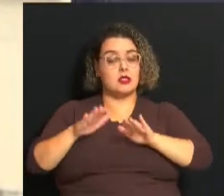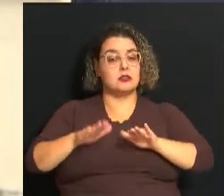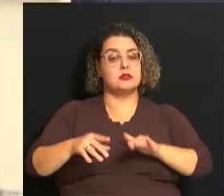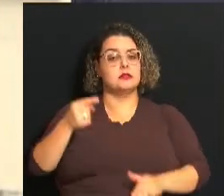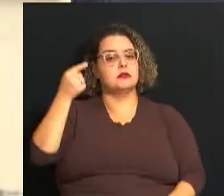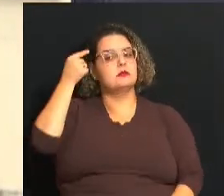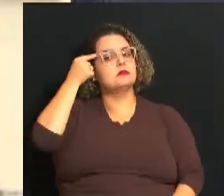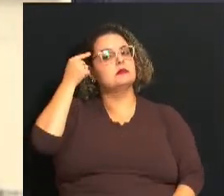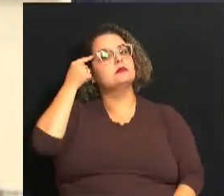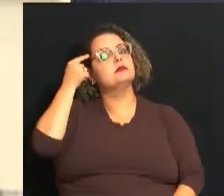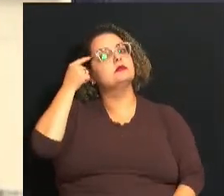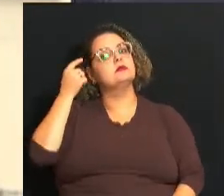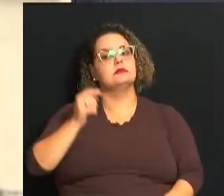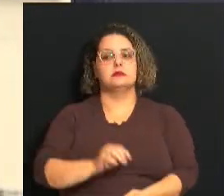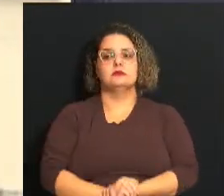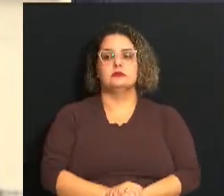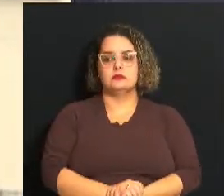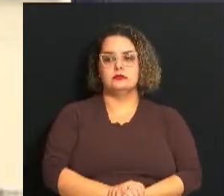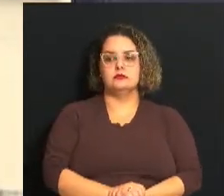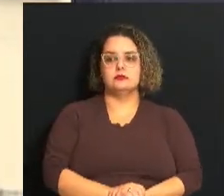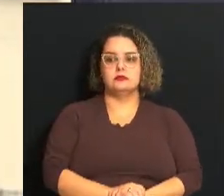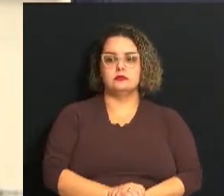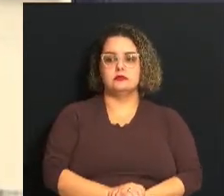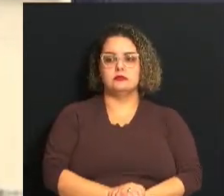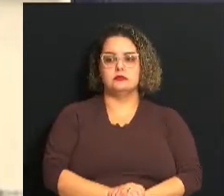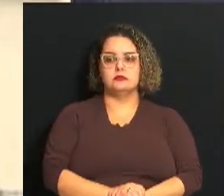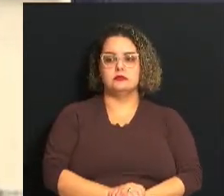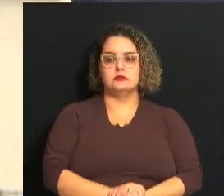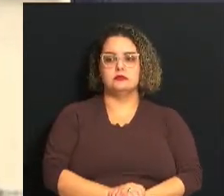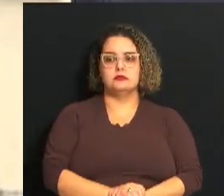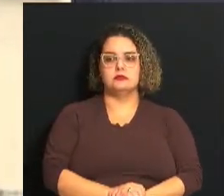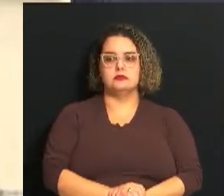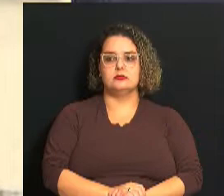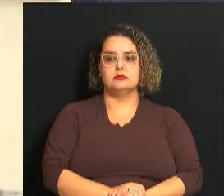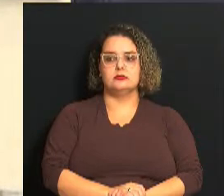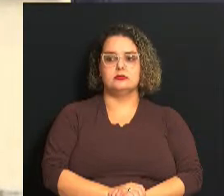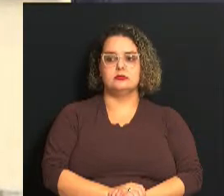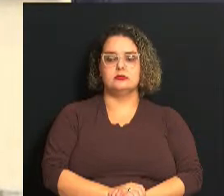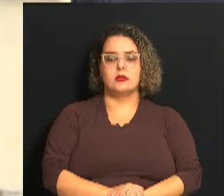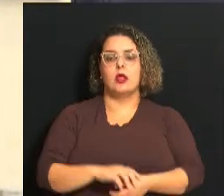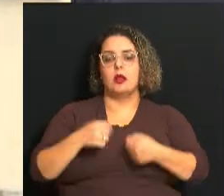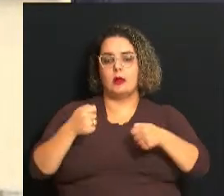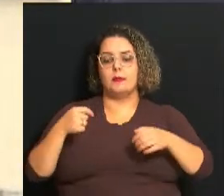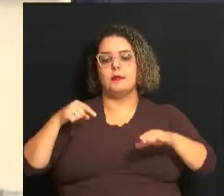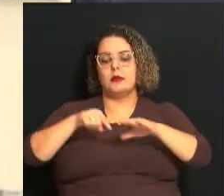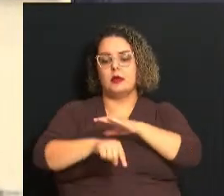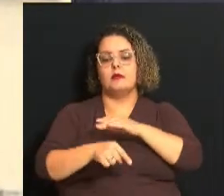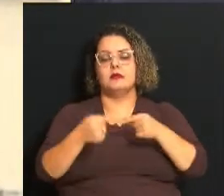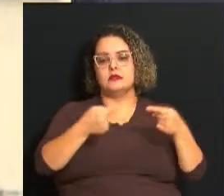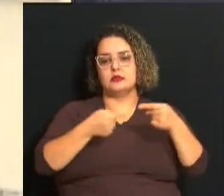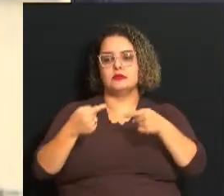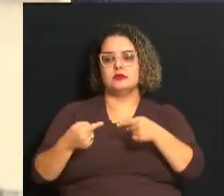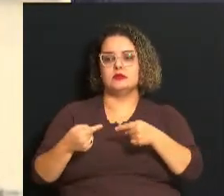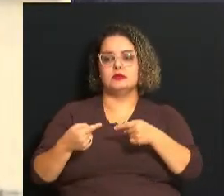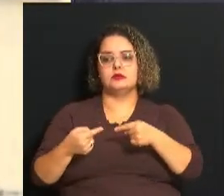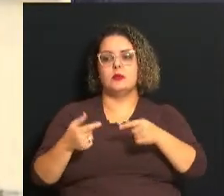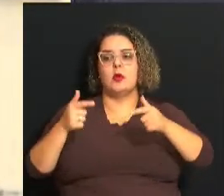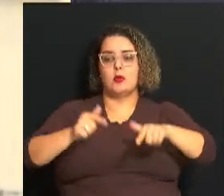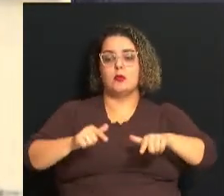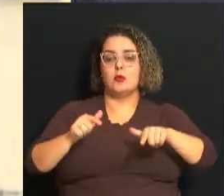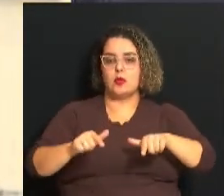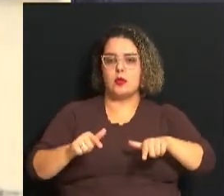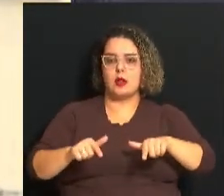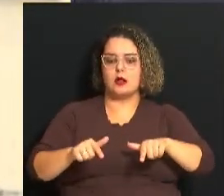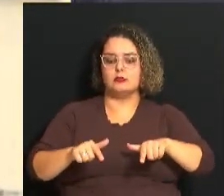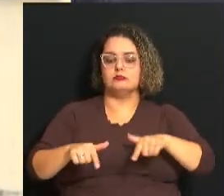pensa que isso é está circunscrito né E nós uma avançar essa discussão para o local onde você